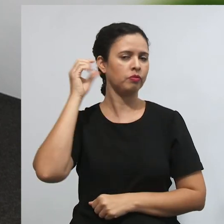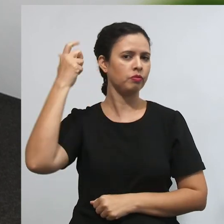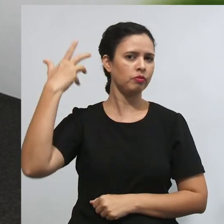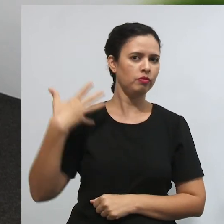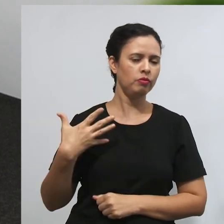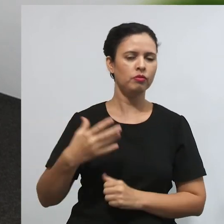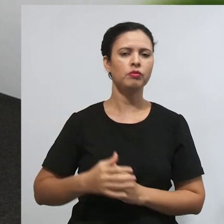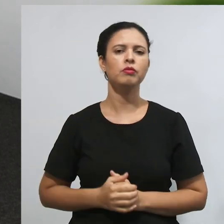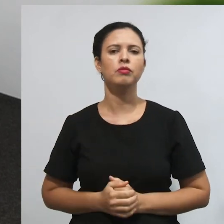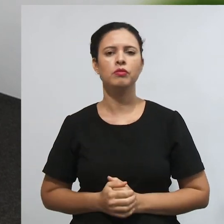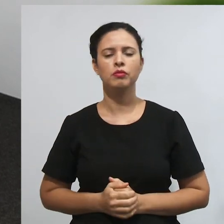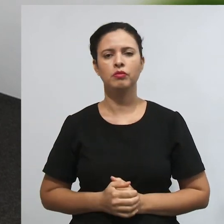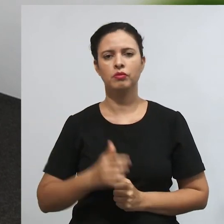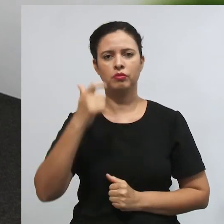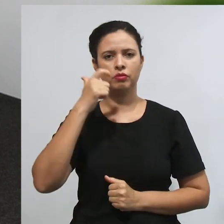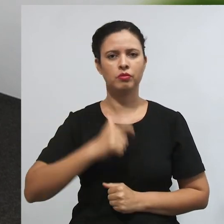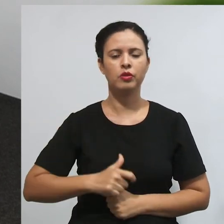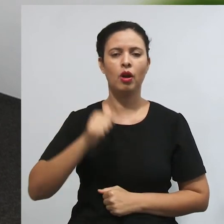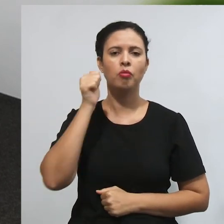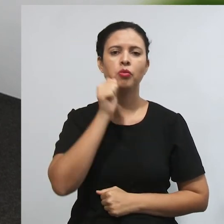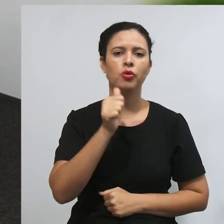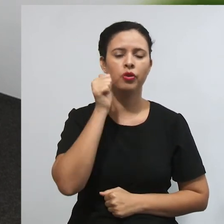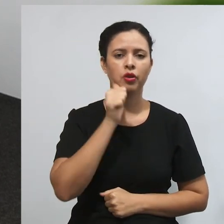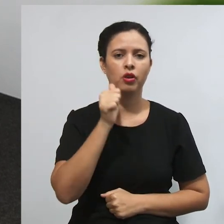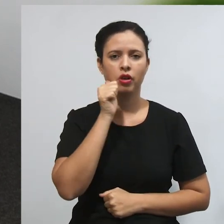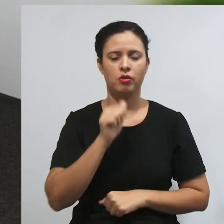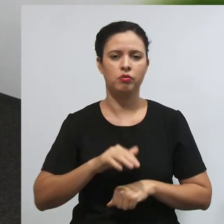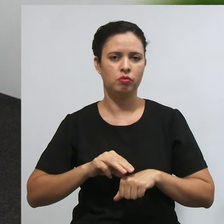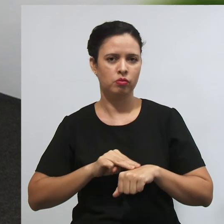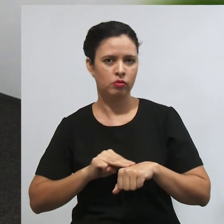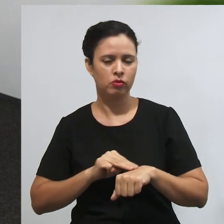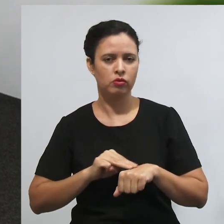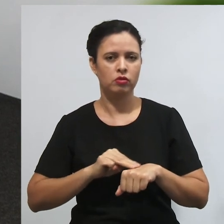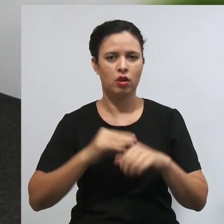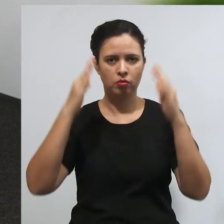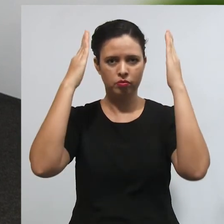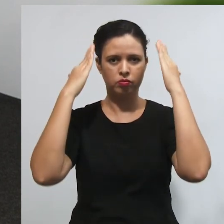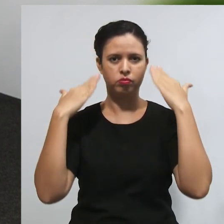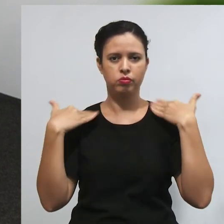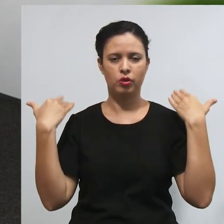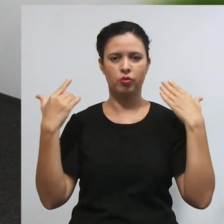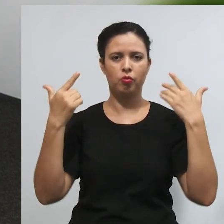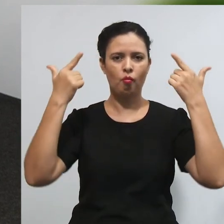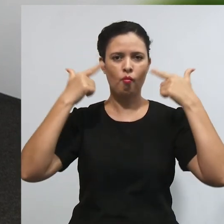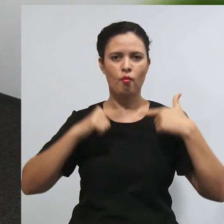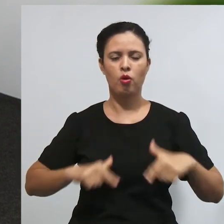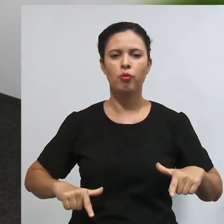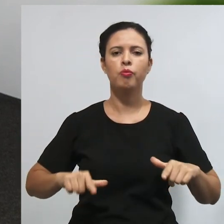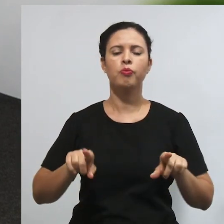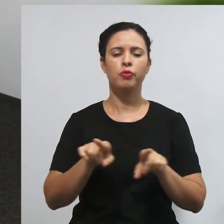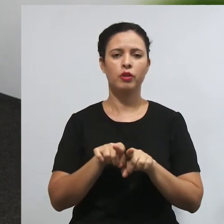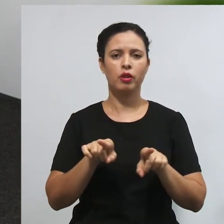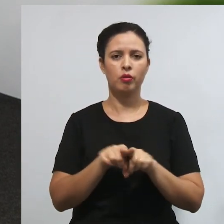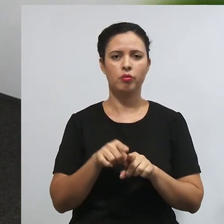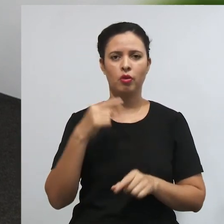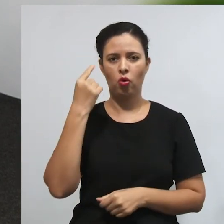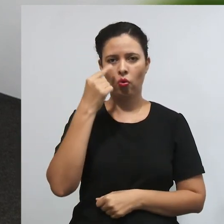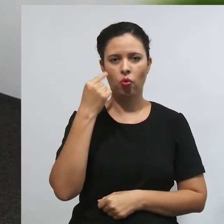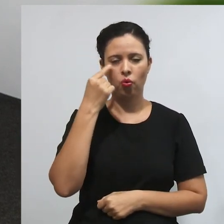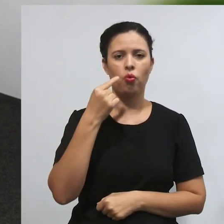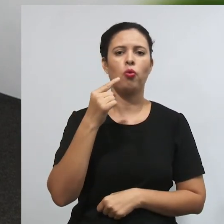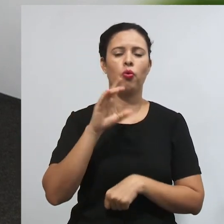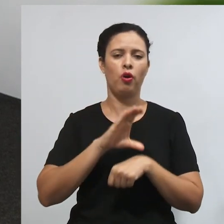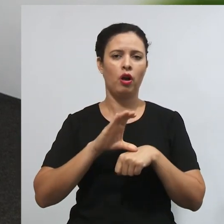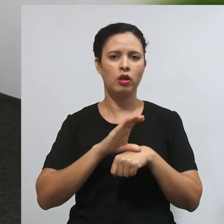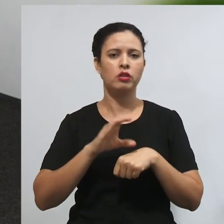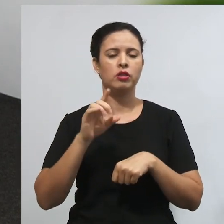audiodescrição. Eu sou uma mulher parda, de cabelos longos, liso, olhos castanhos, eu